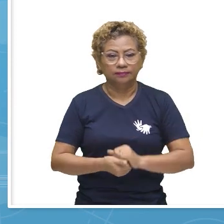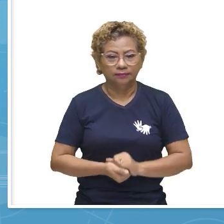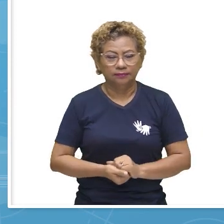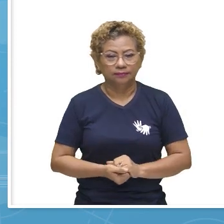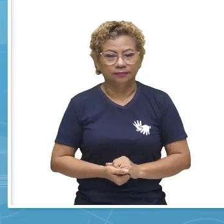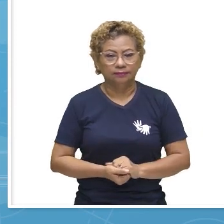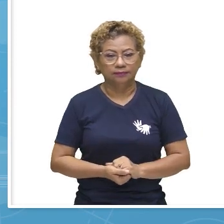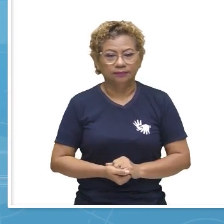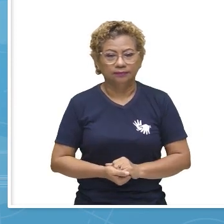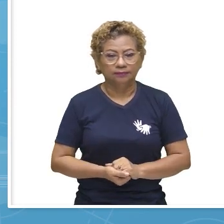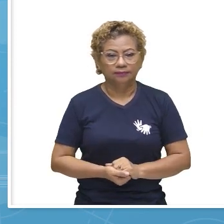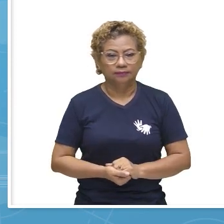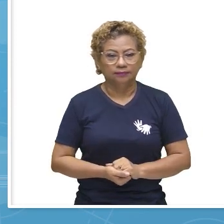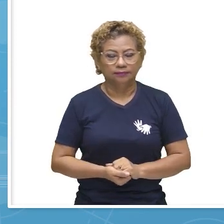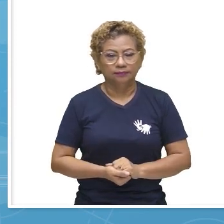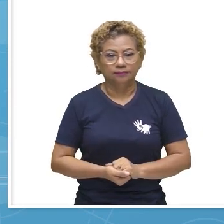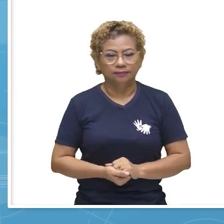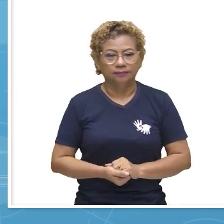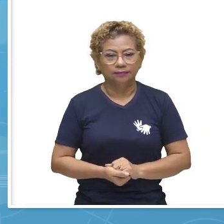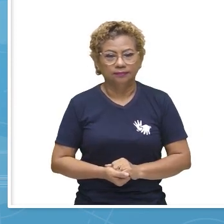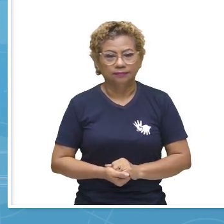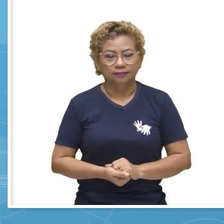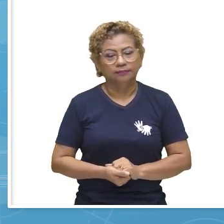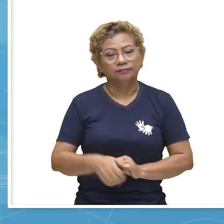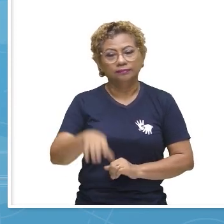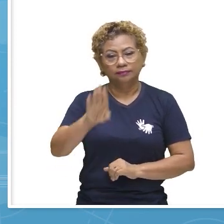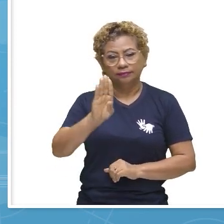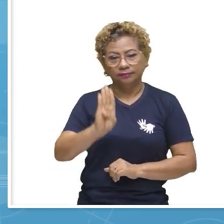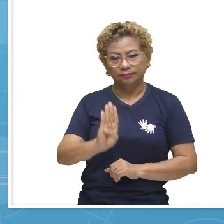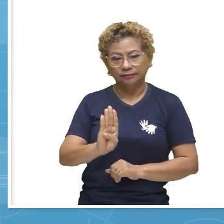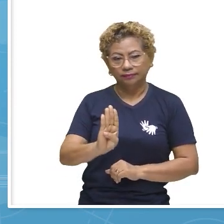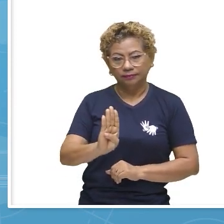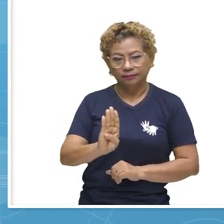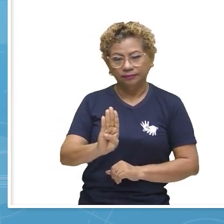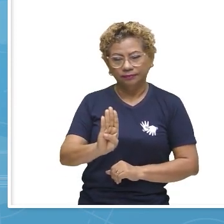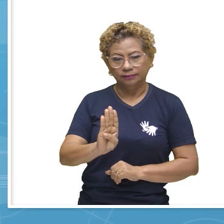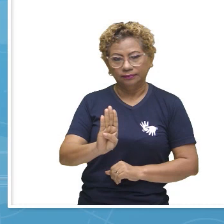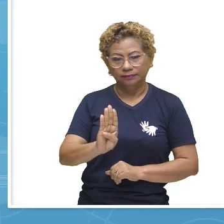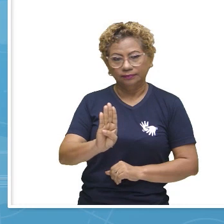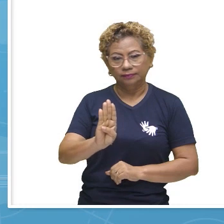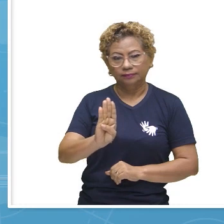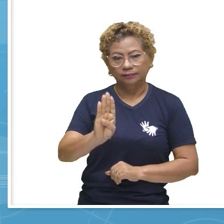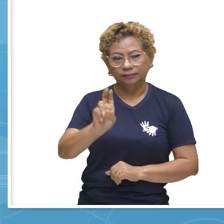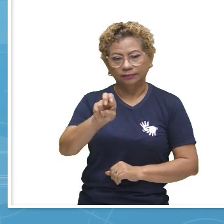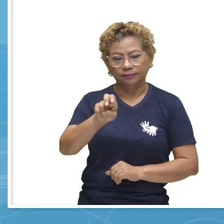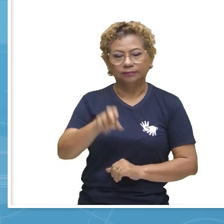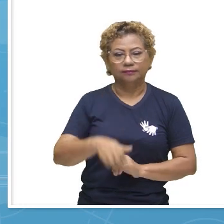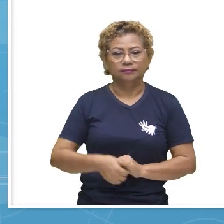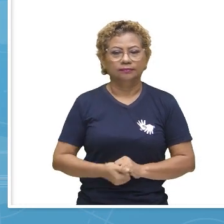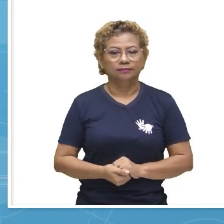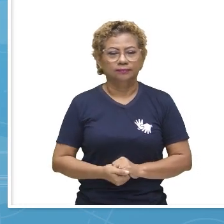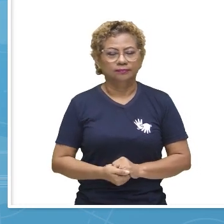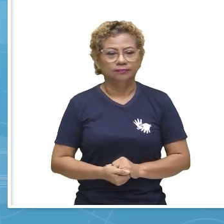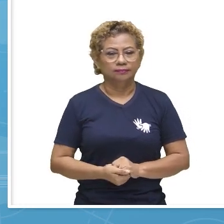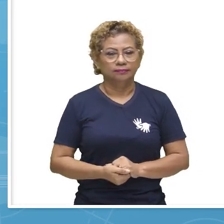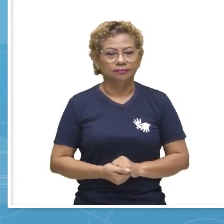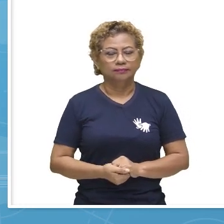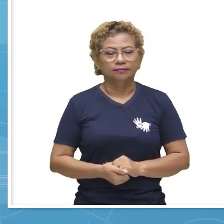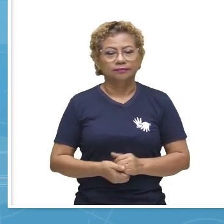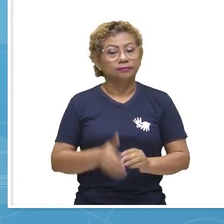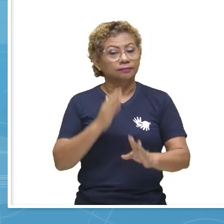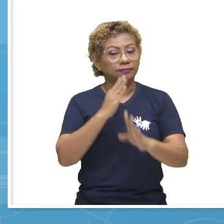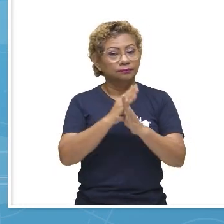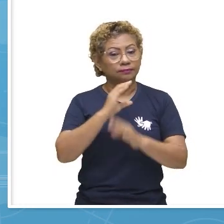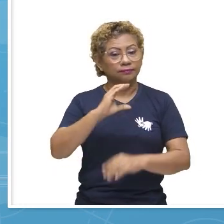ao T. E aqui, então, vou colocar B igual a 5. Né? Vem